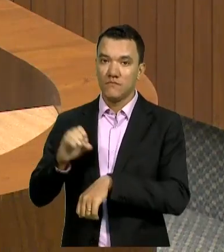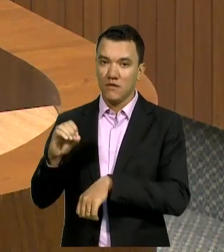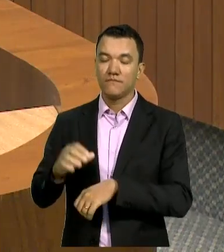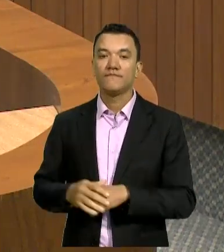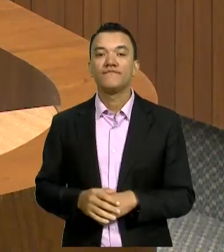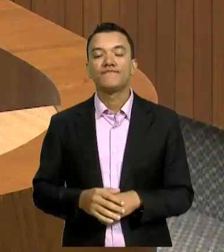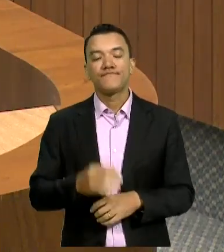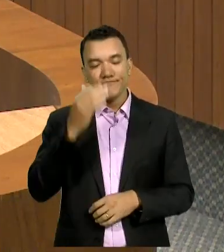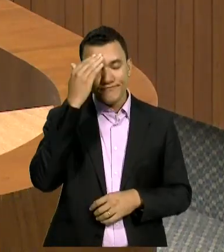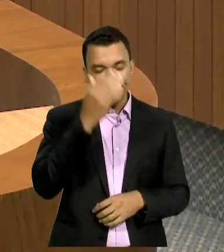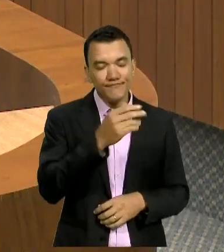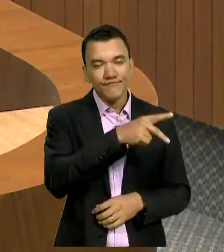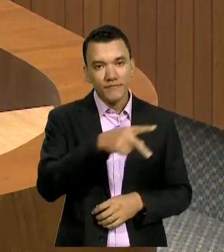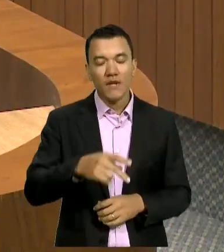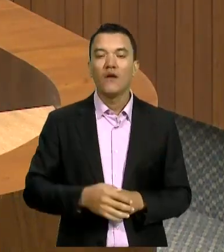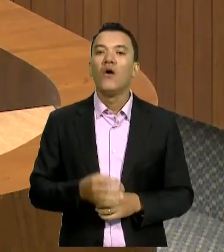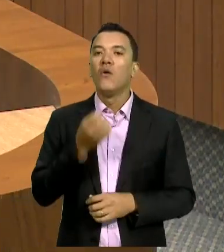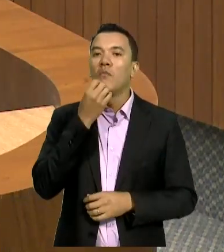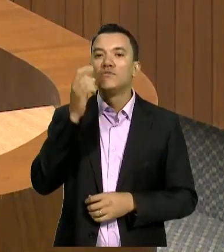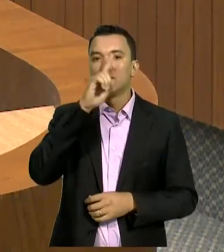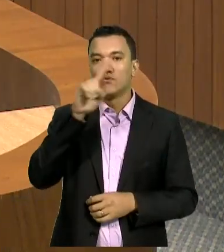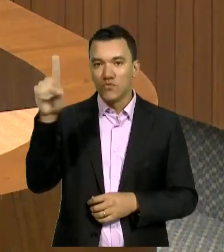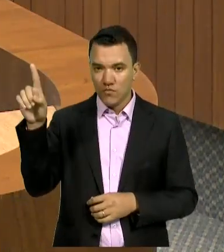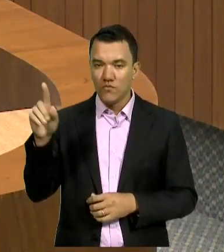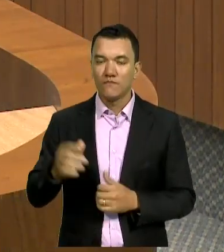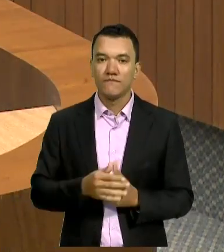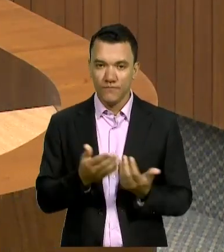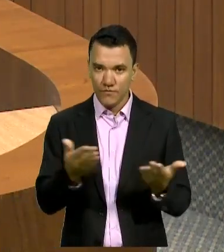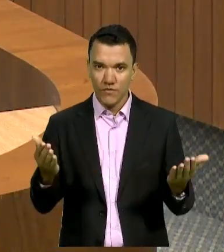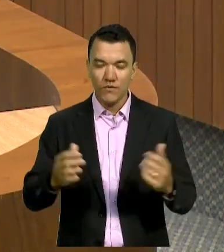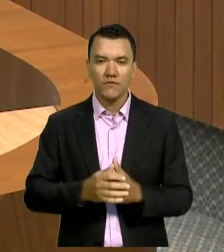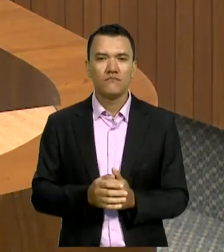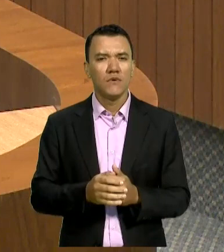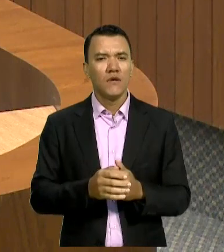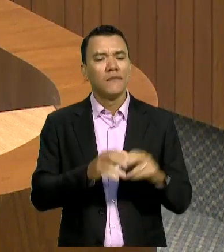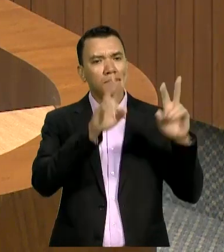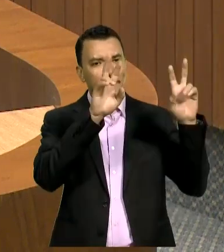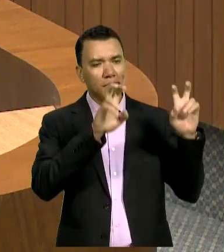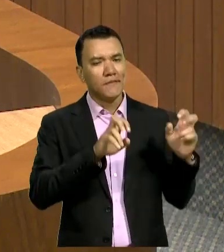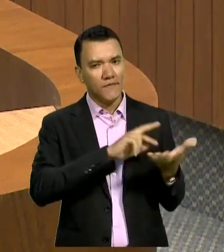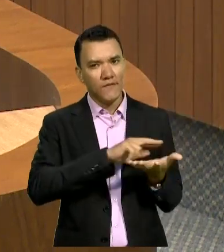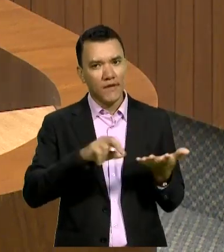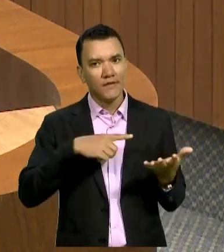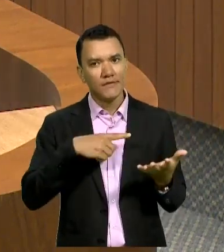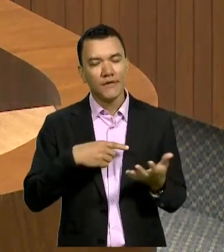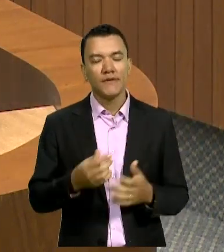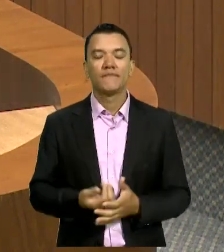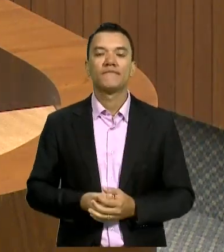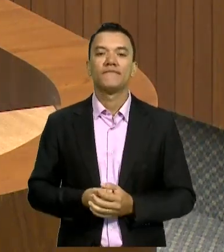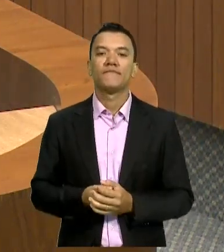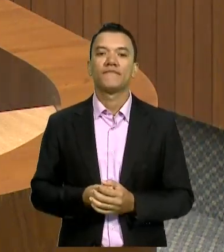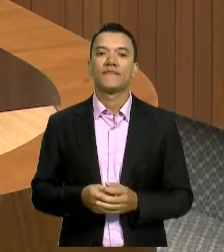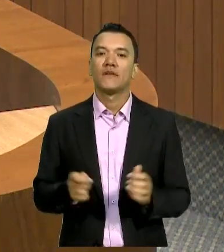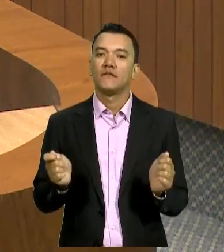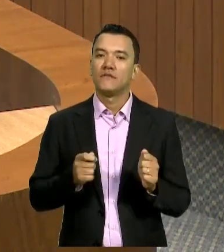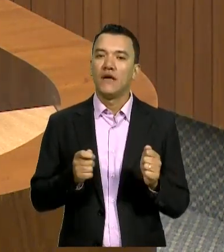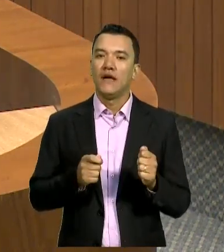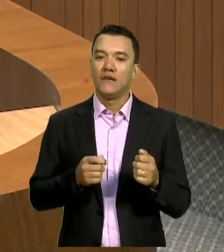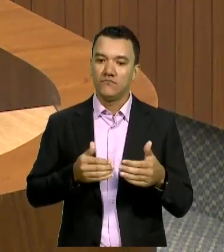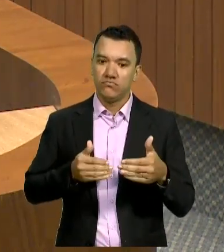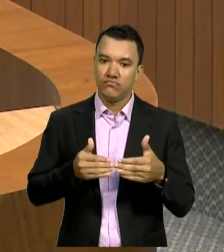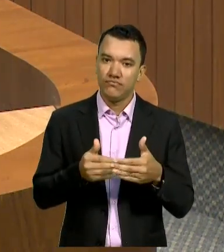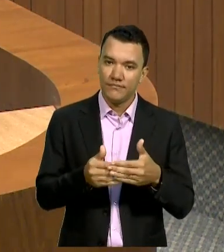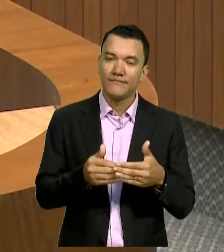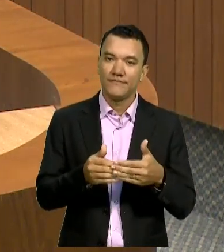Agradeço, presidente. Bom dia a todos. São vários assuntos para tratar, provavelmente terei que ir até o tempo dos blocos